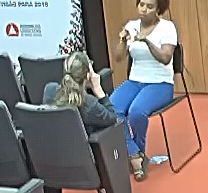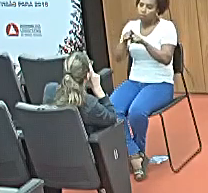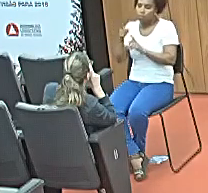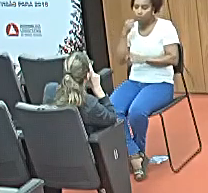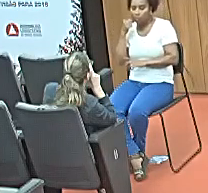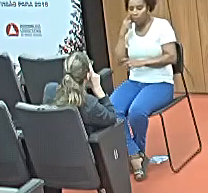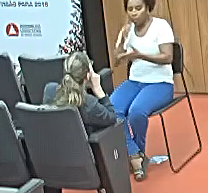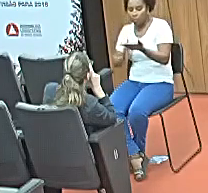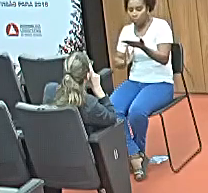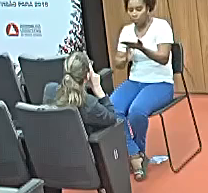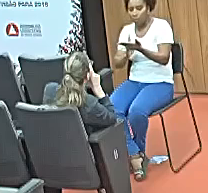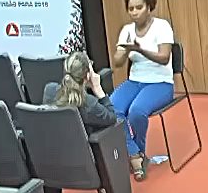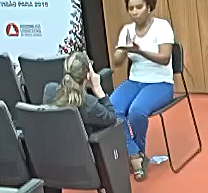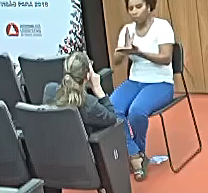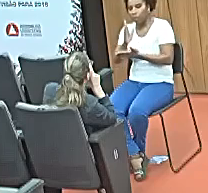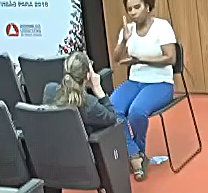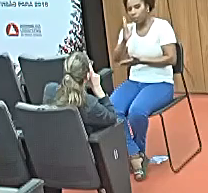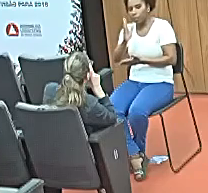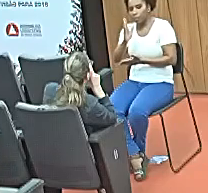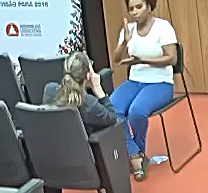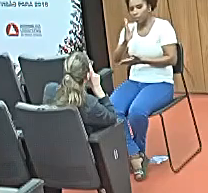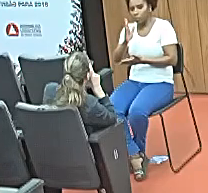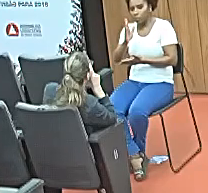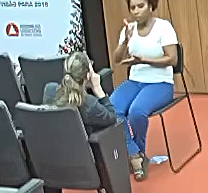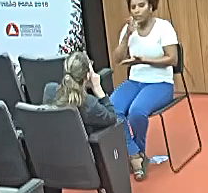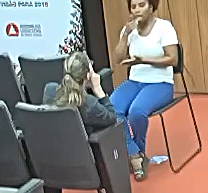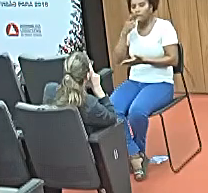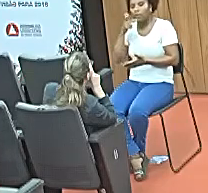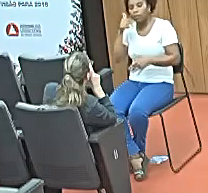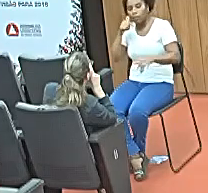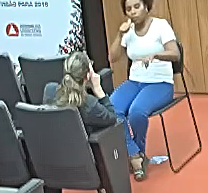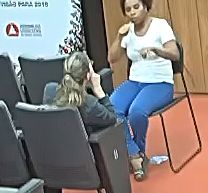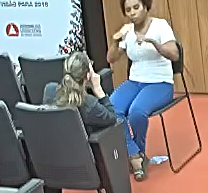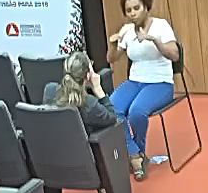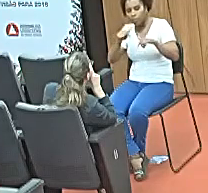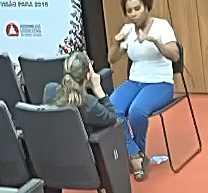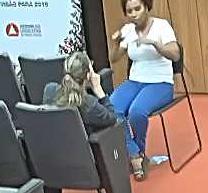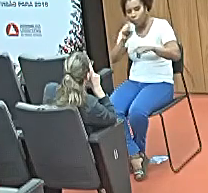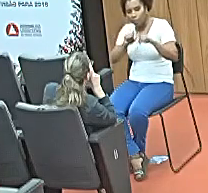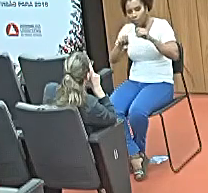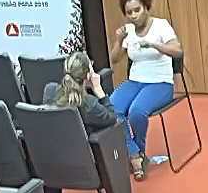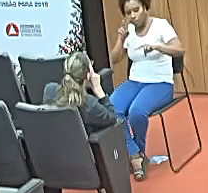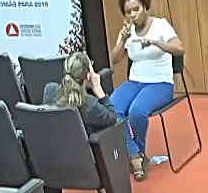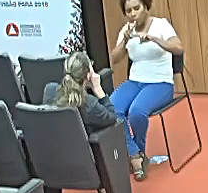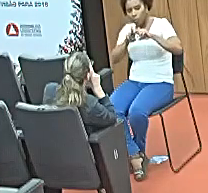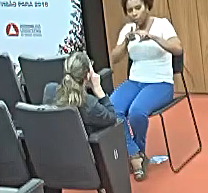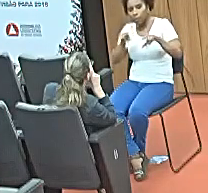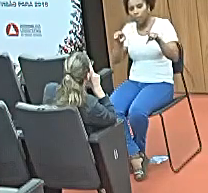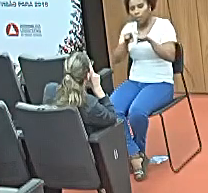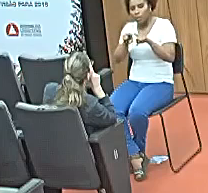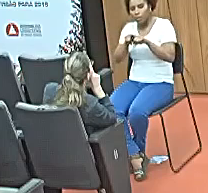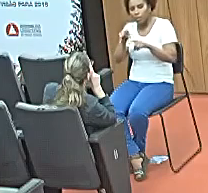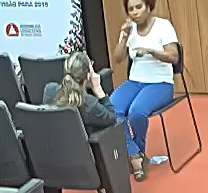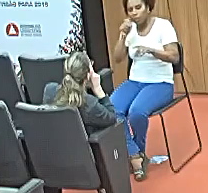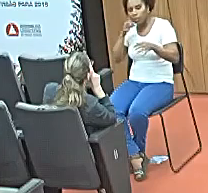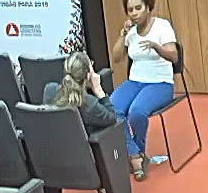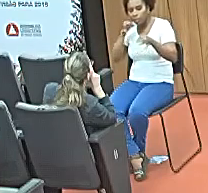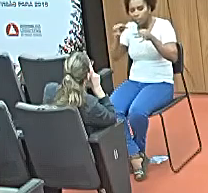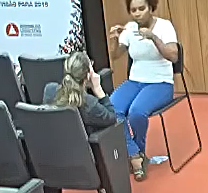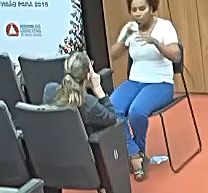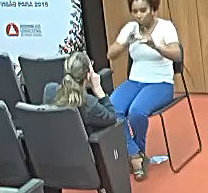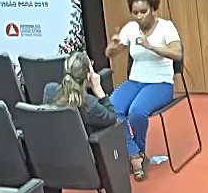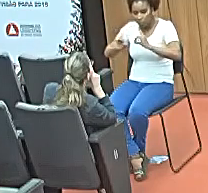os participantes do grupo de trabalho prevenção ao crime e justiça criminal no processo participativo de discussão do ppa